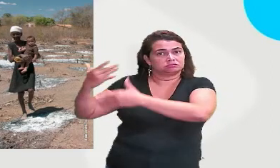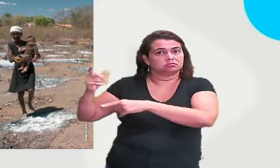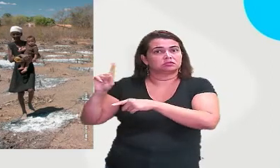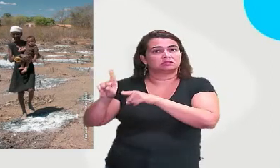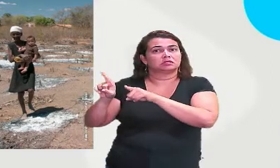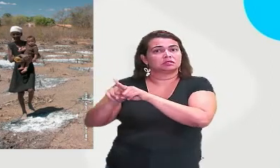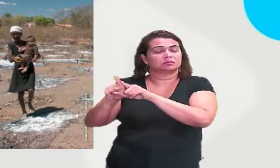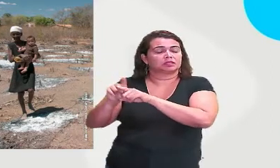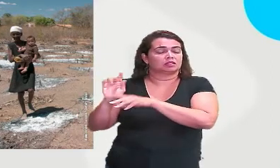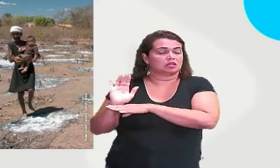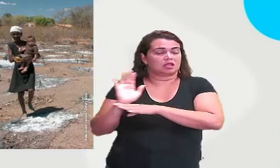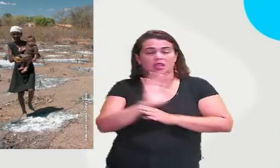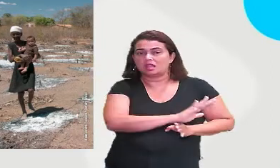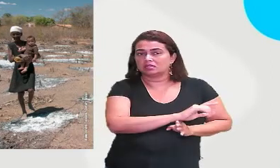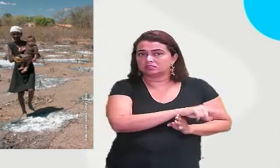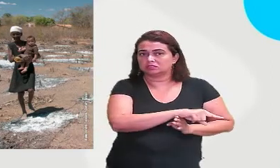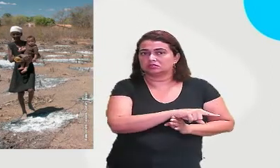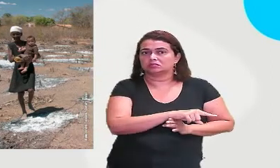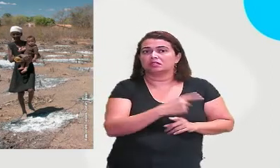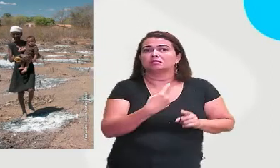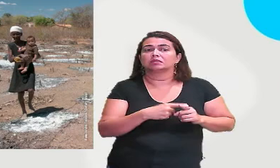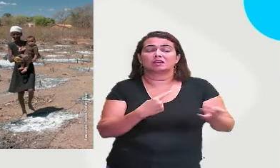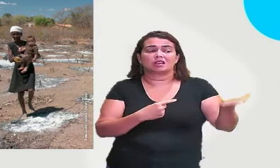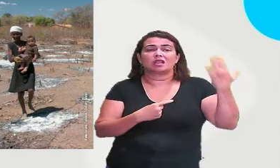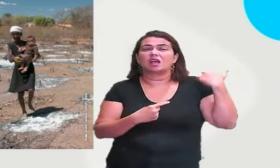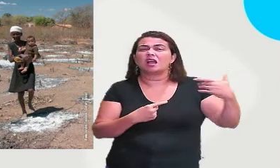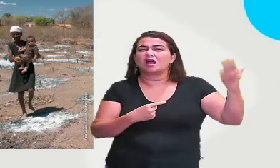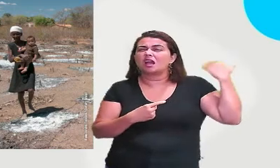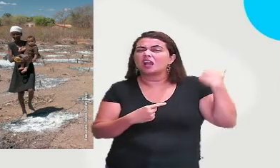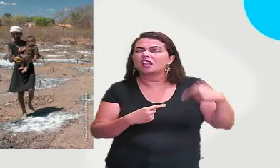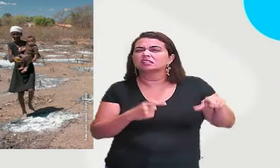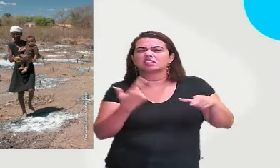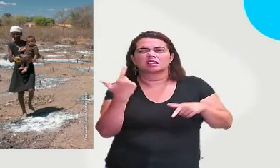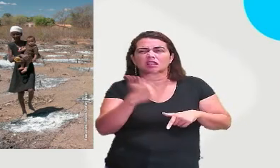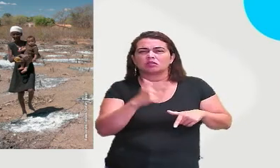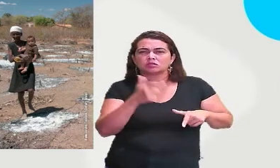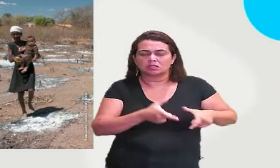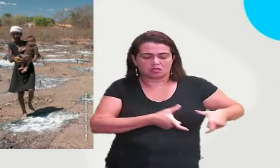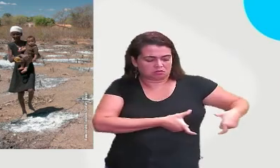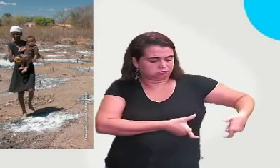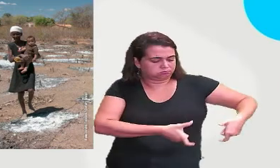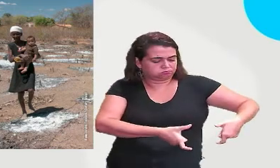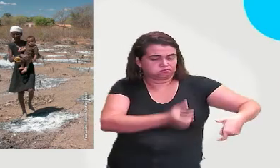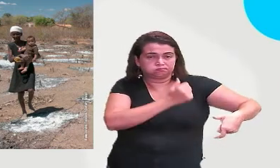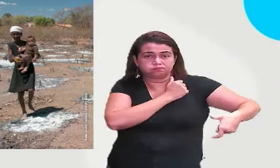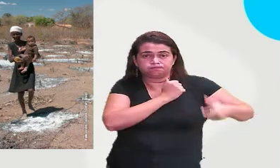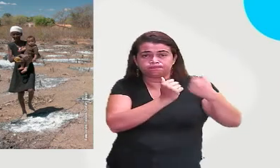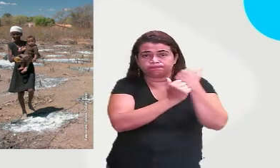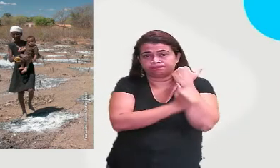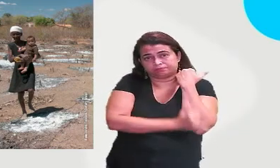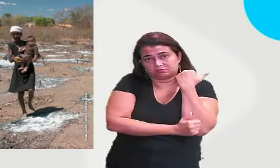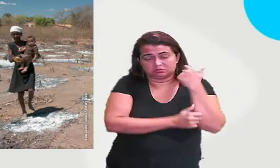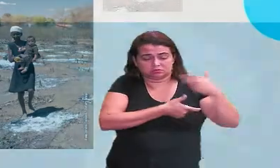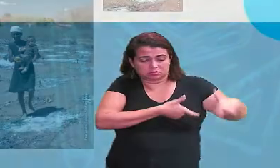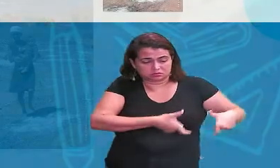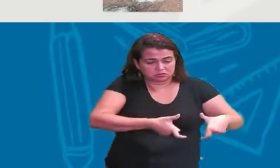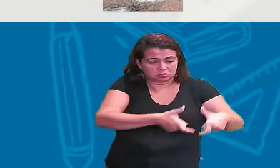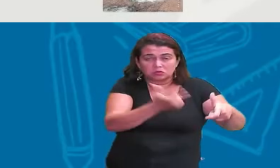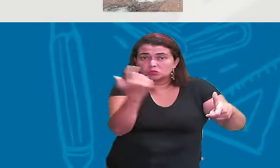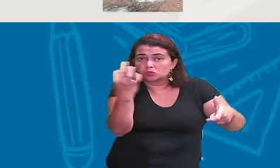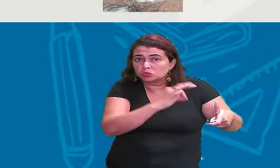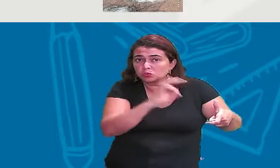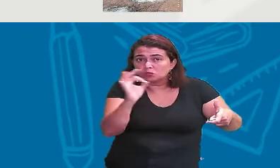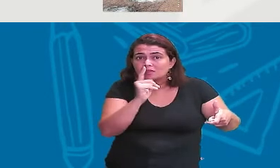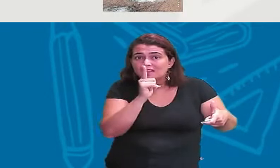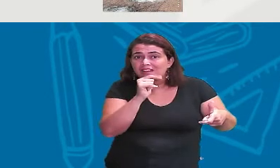os campos. Porque antes não tinha rede de esgoto, não tinha água, não tinha rede de internet. E hoje as